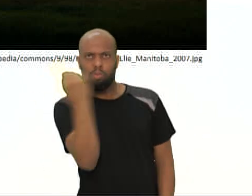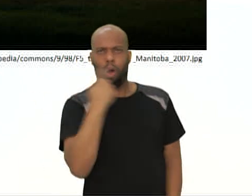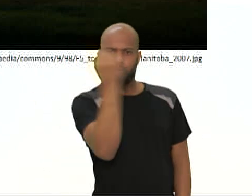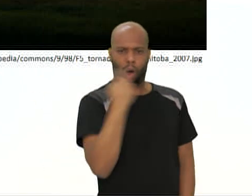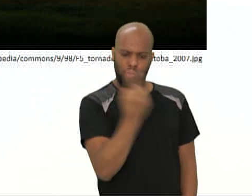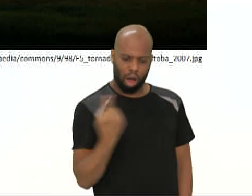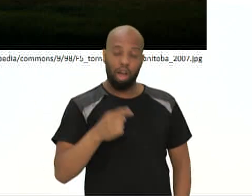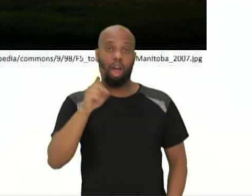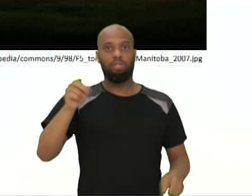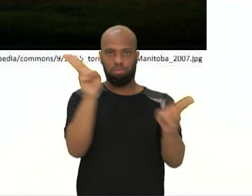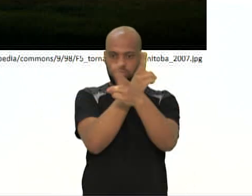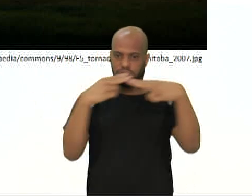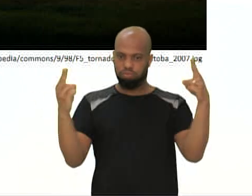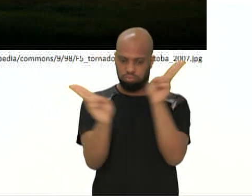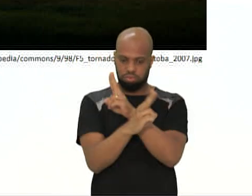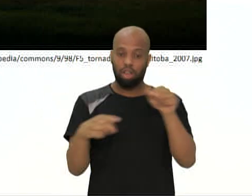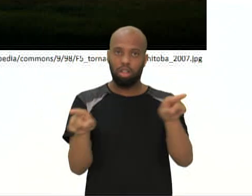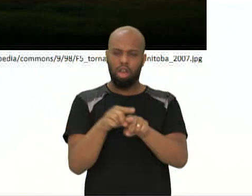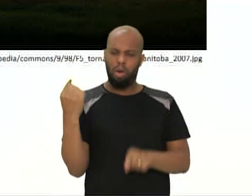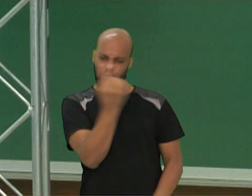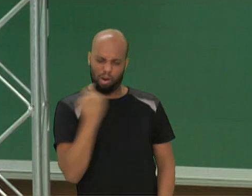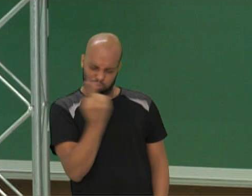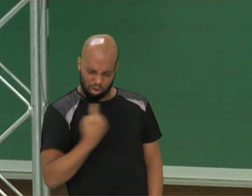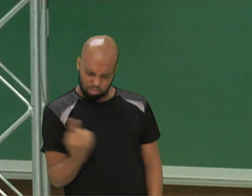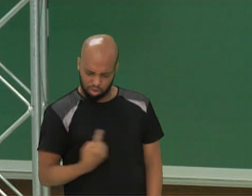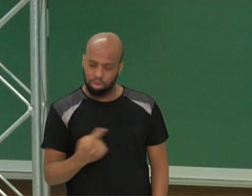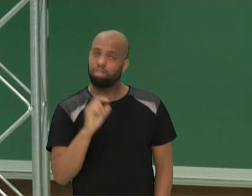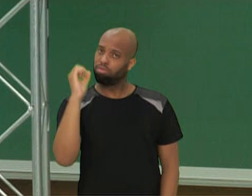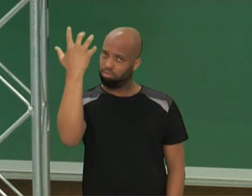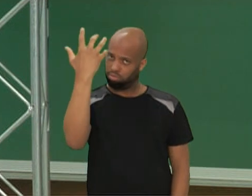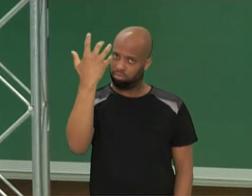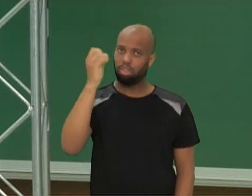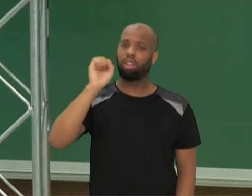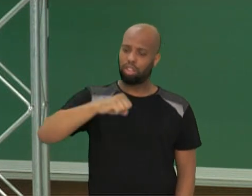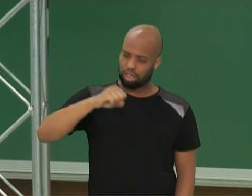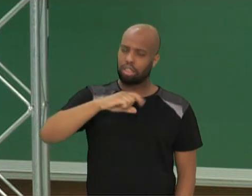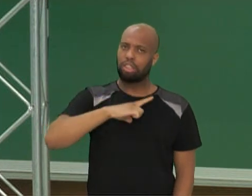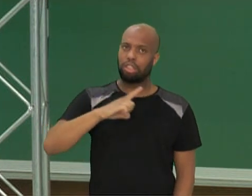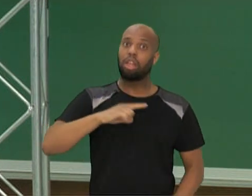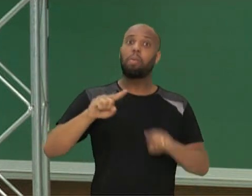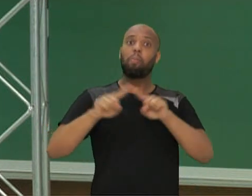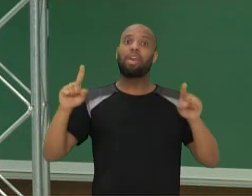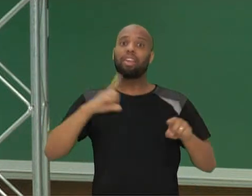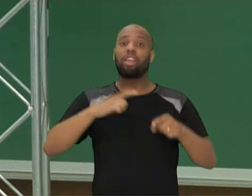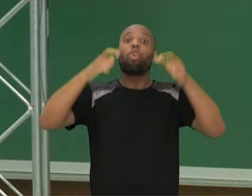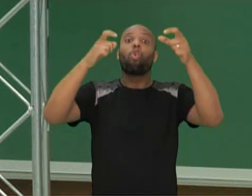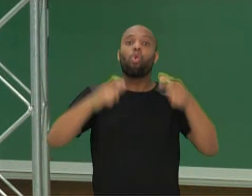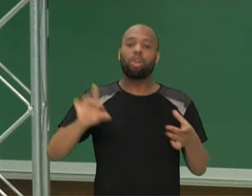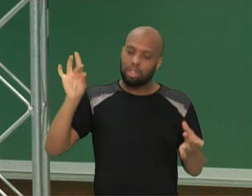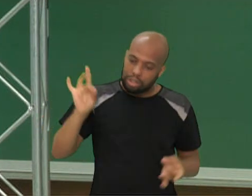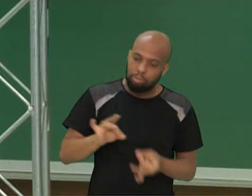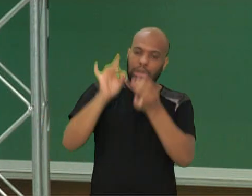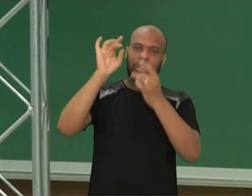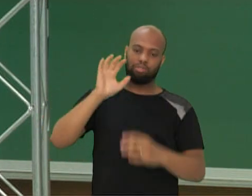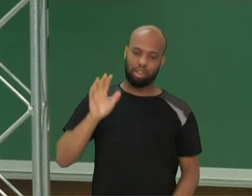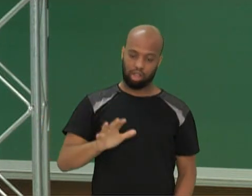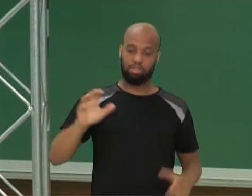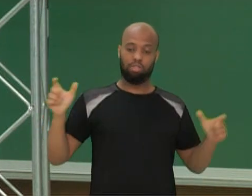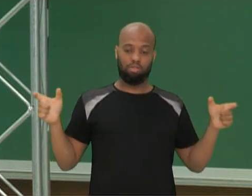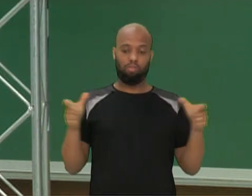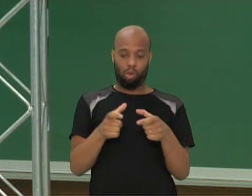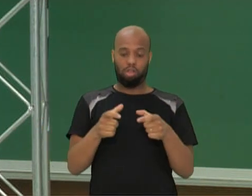nesses ventos circulares, nós estamos falando nessas condições, porém, em uma localidade muito